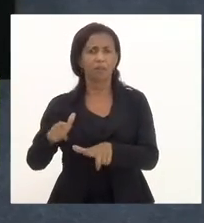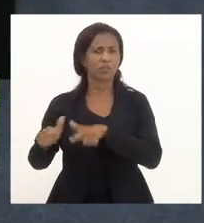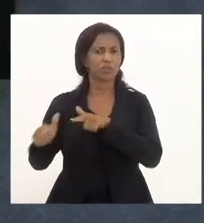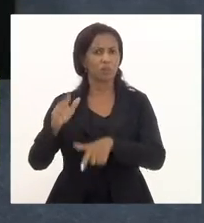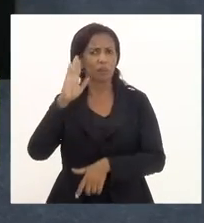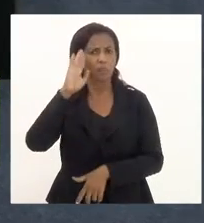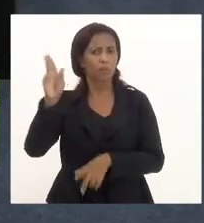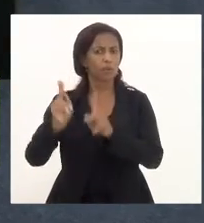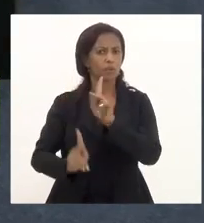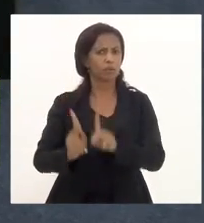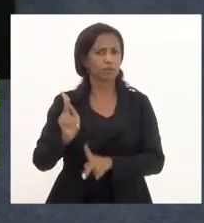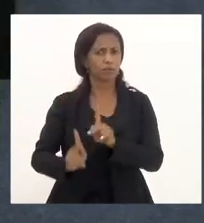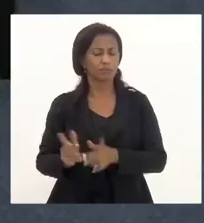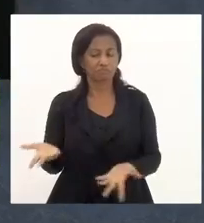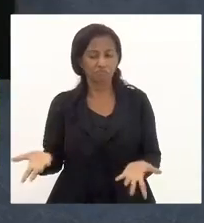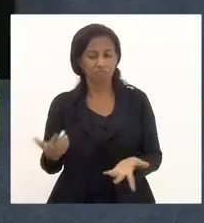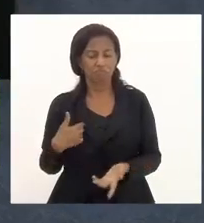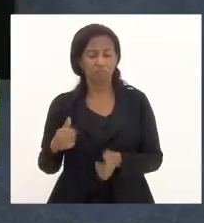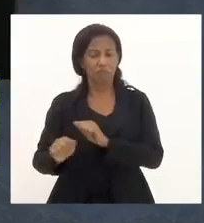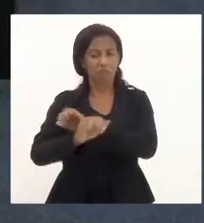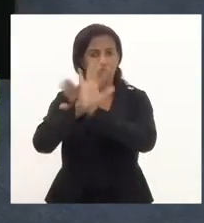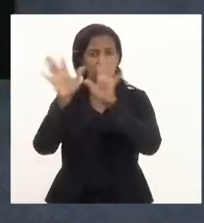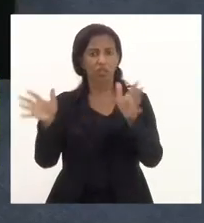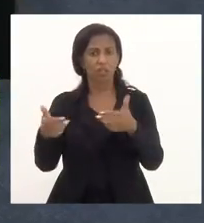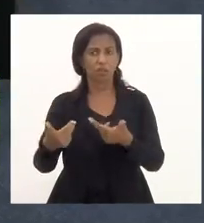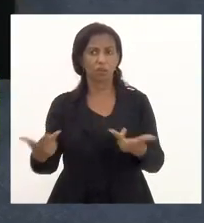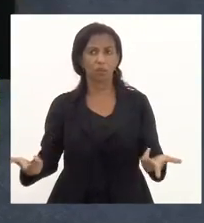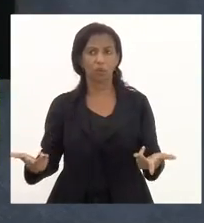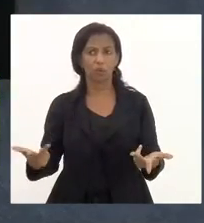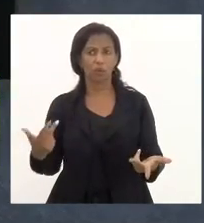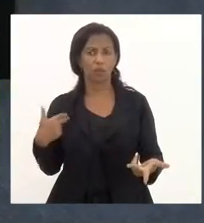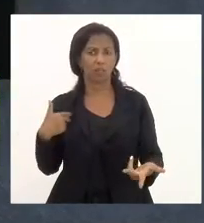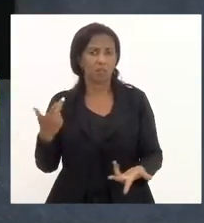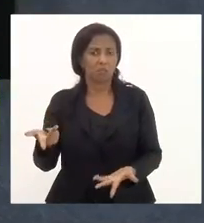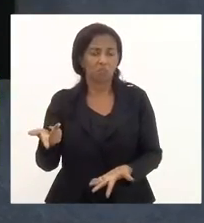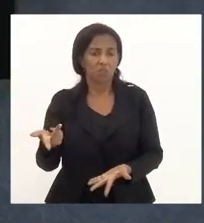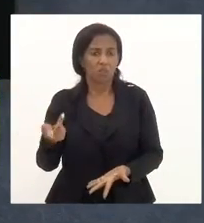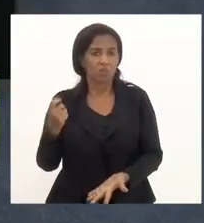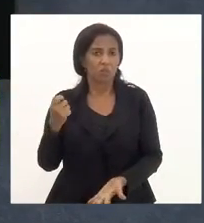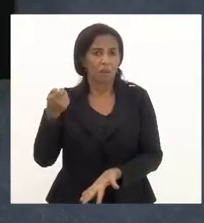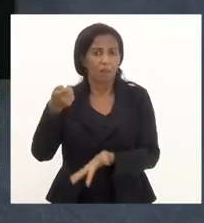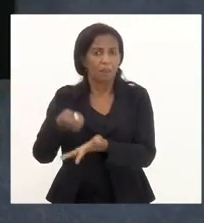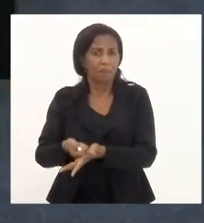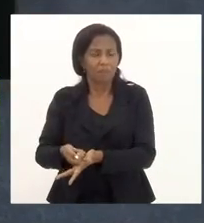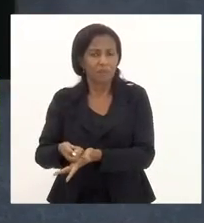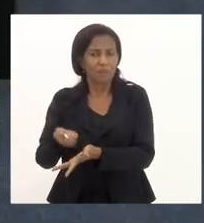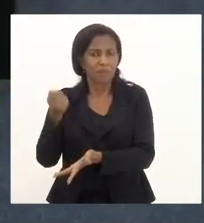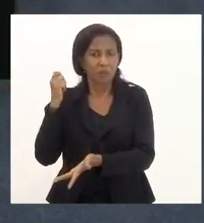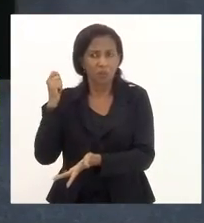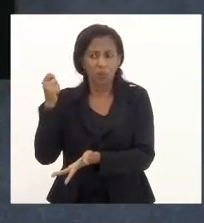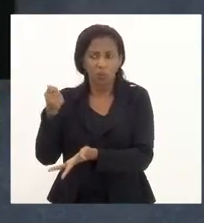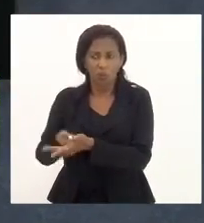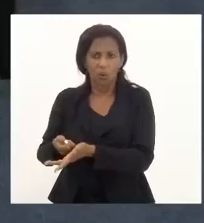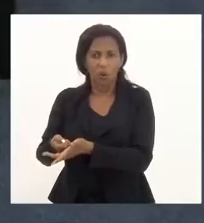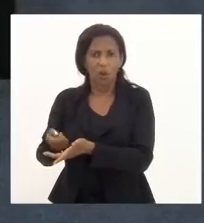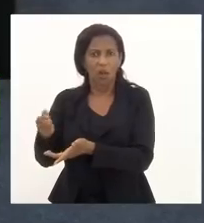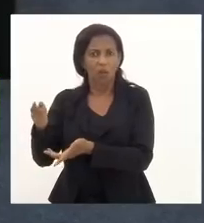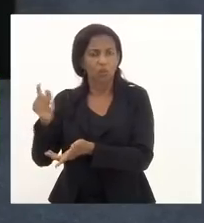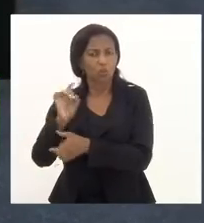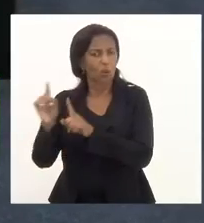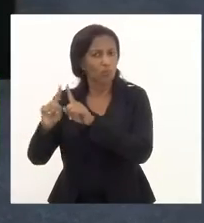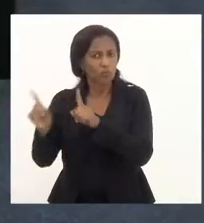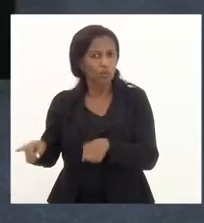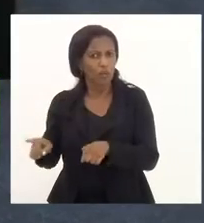serviços essenciais à população não queria esclarecer uma coisa aqui não estou sendo penalizado somente os servidores públicos do Estado do Rio de Janeiro mas a sociedade